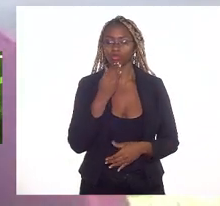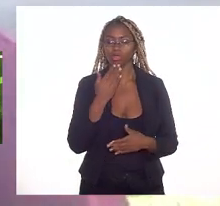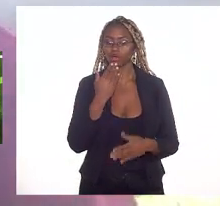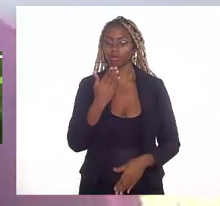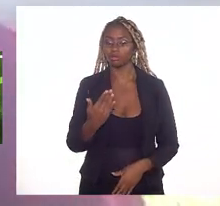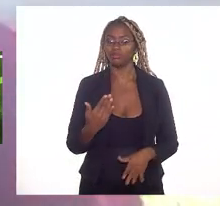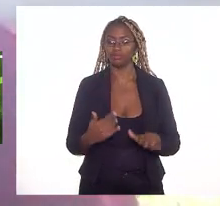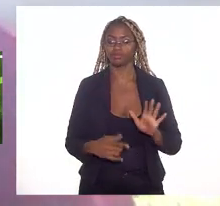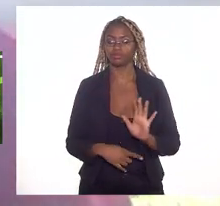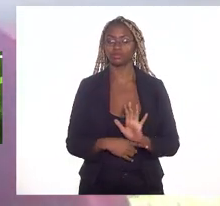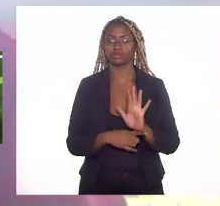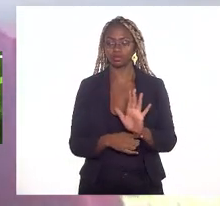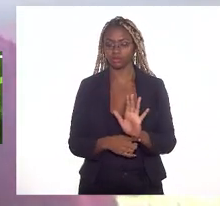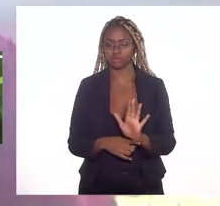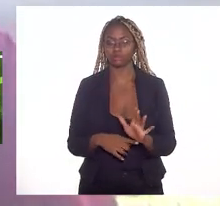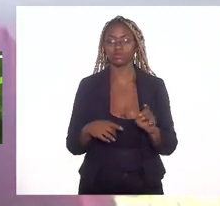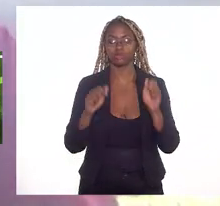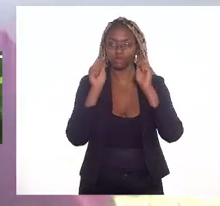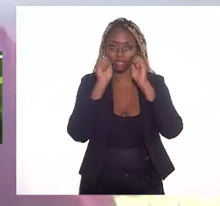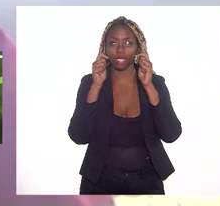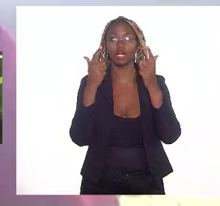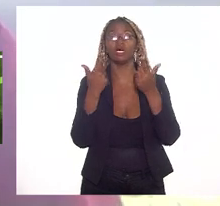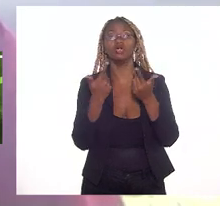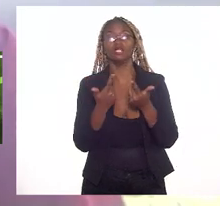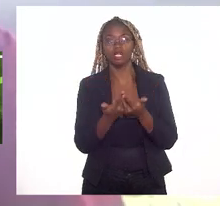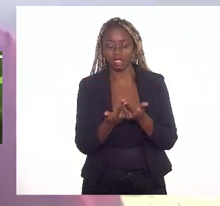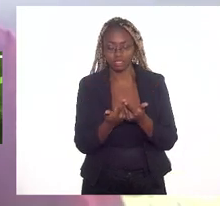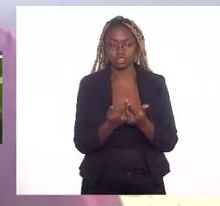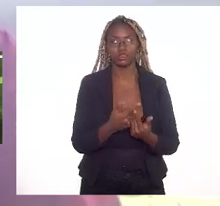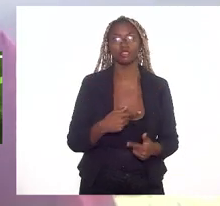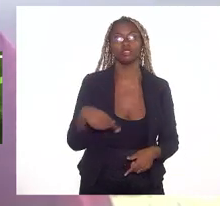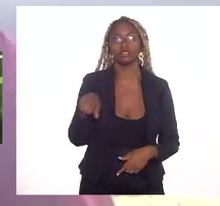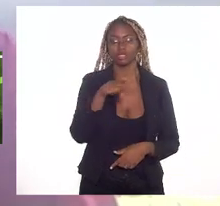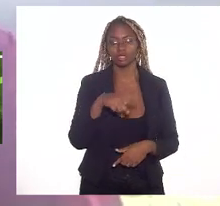apoio da Alerj, dessa casa legislativa. A